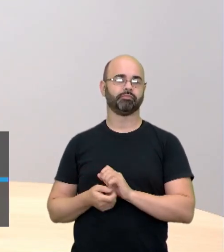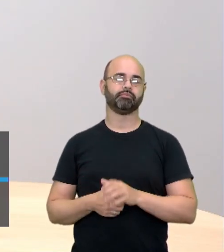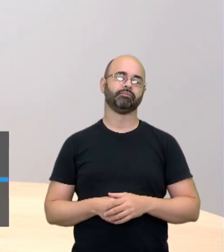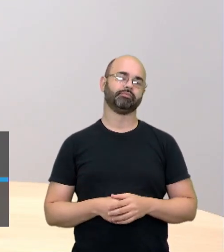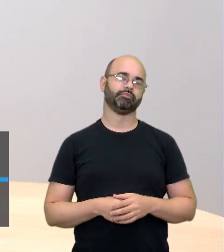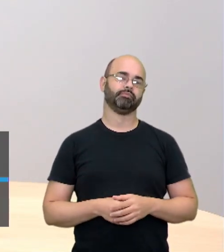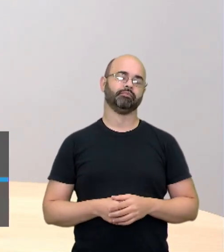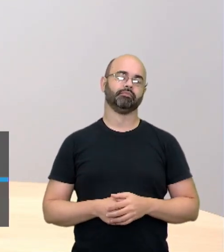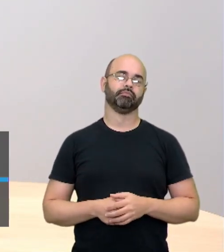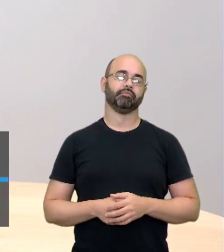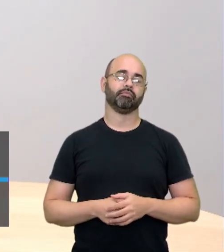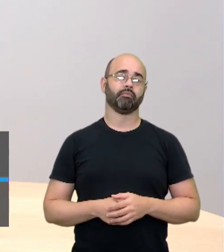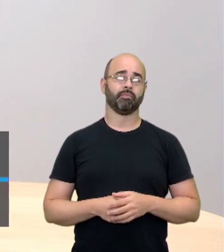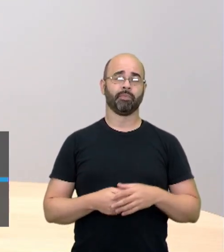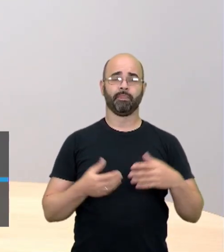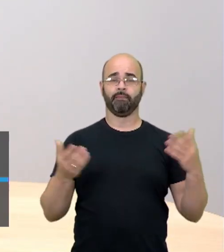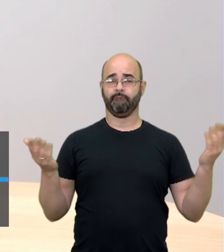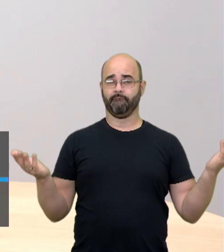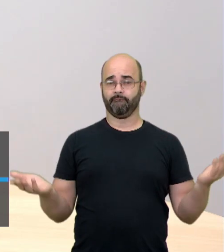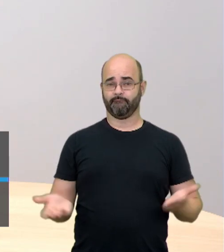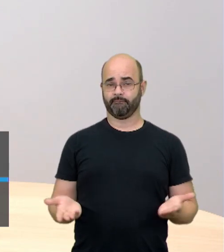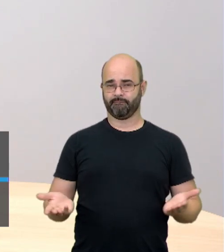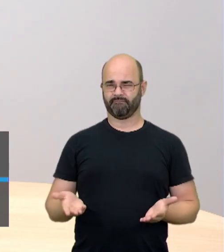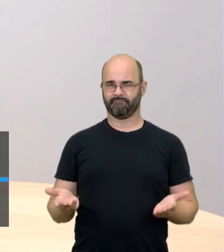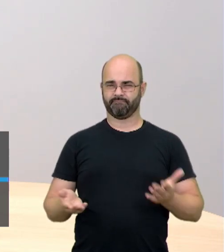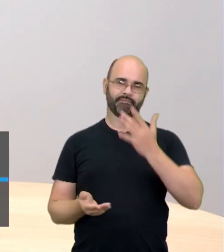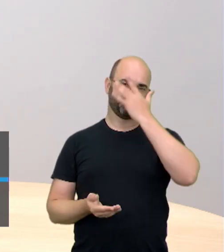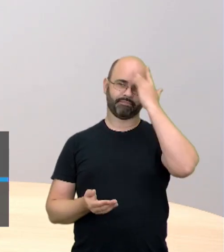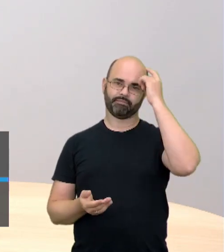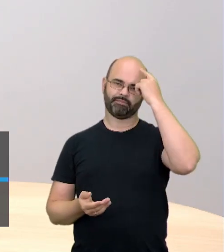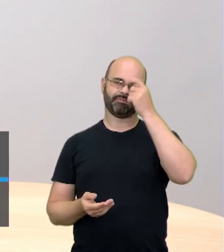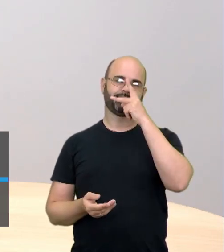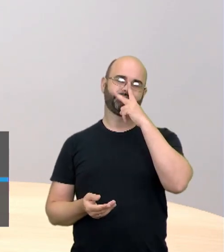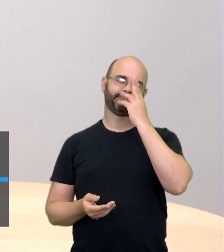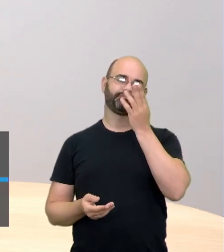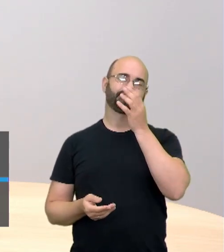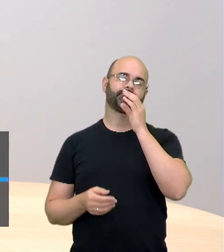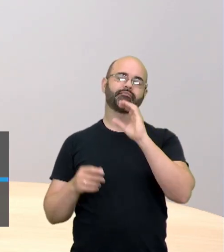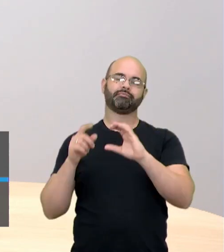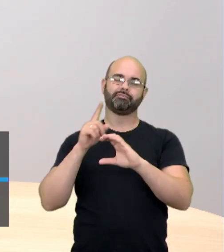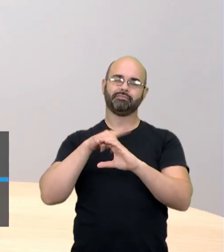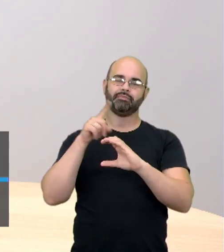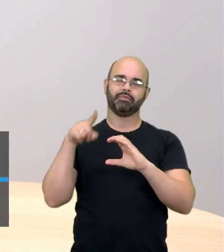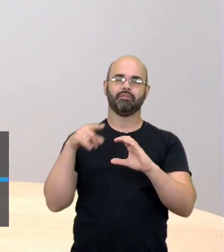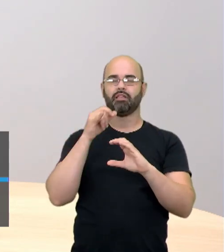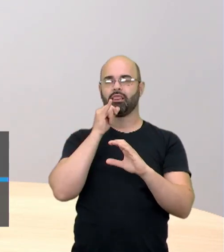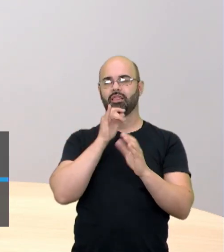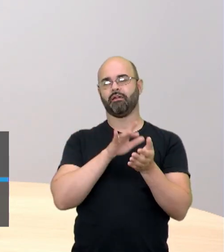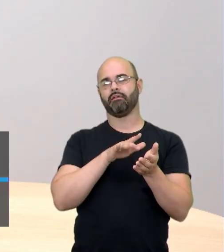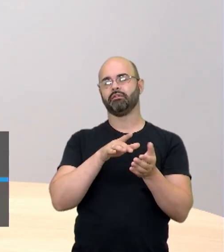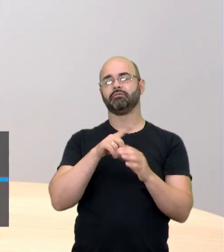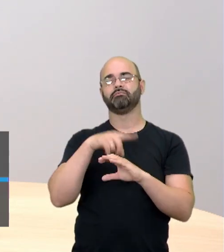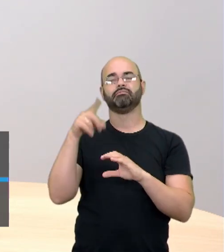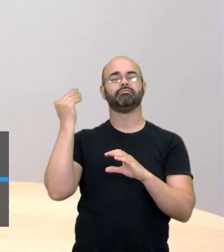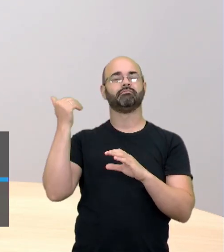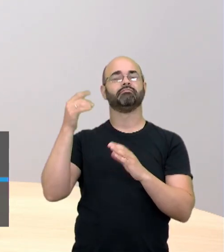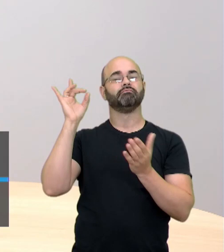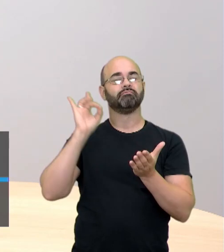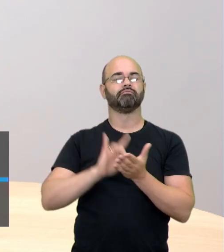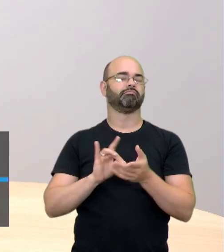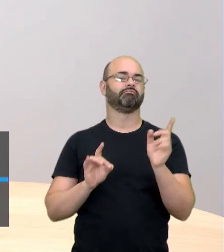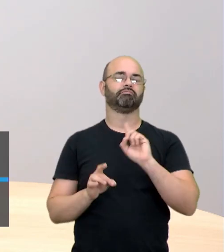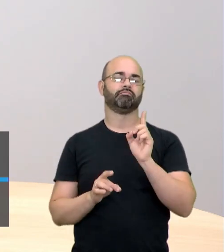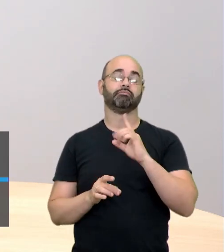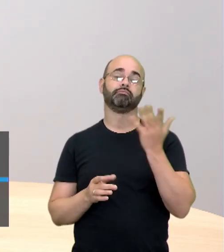por muitos tido como pseudociência, né? Ou como química da antiguidade, enfim, era esse ramo